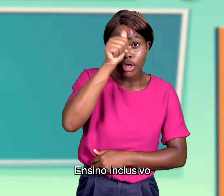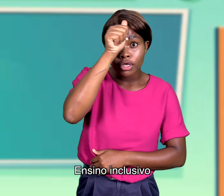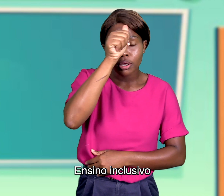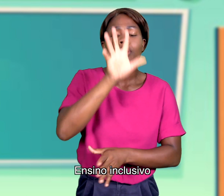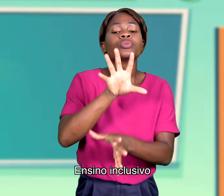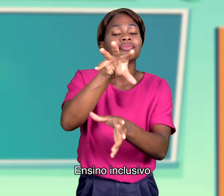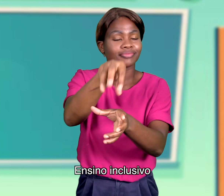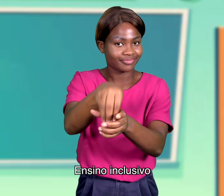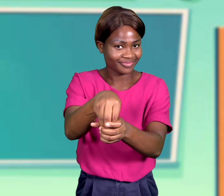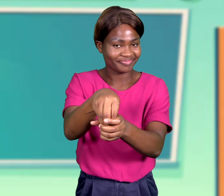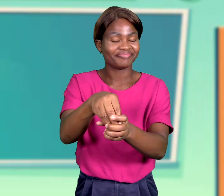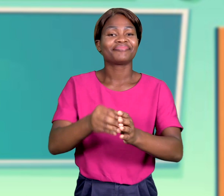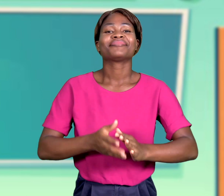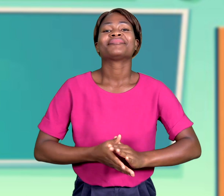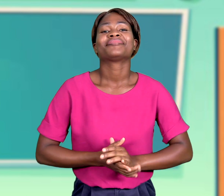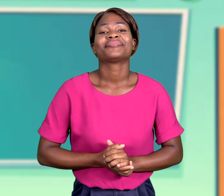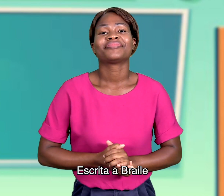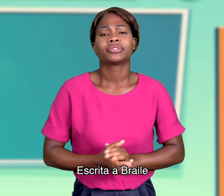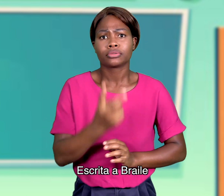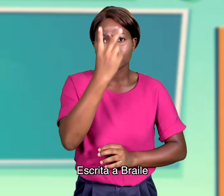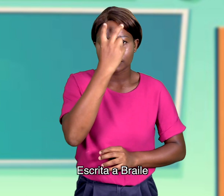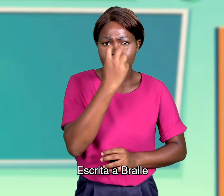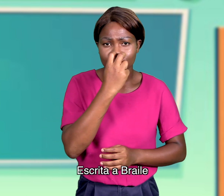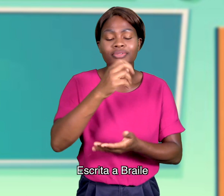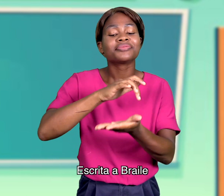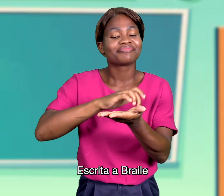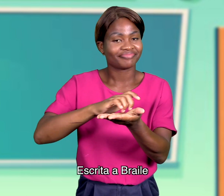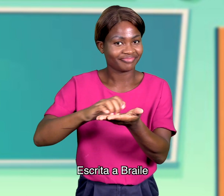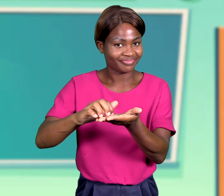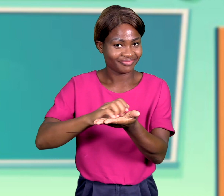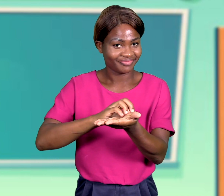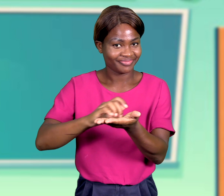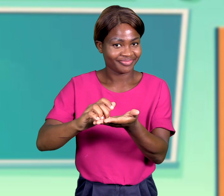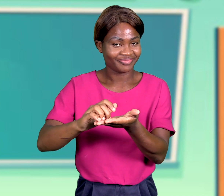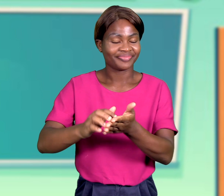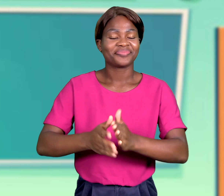Ensino inclusivo. Escrita a braile.